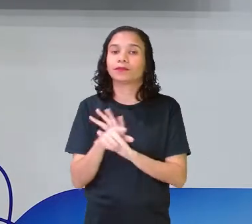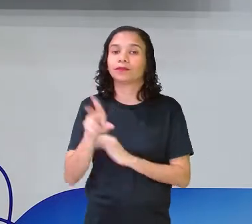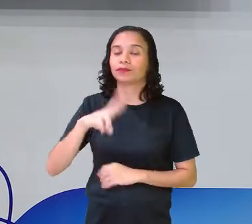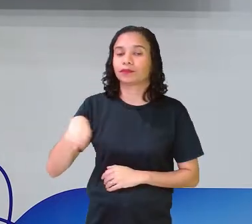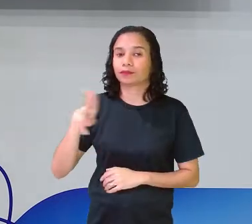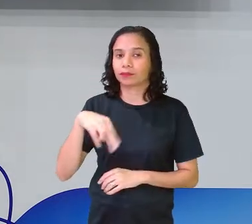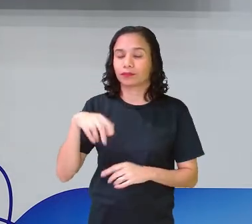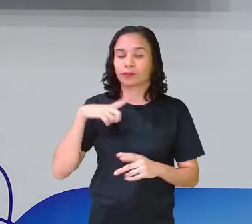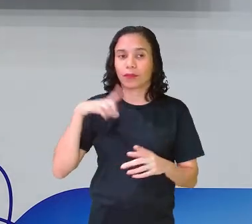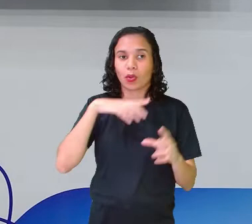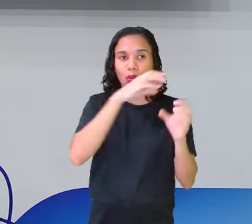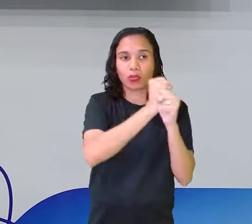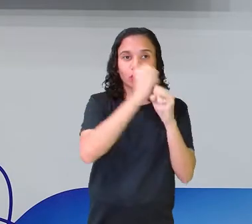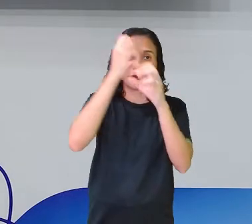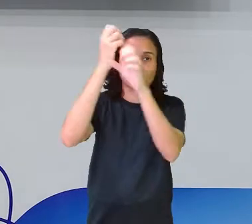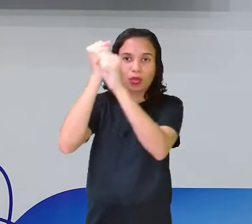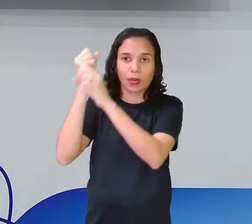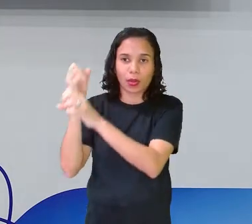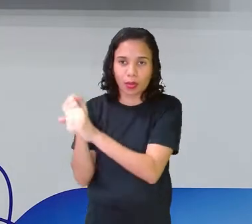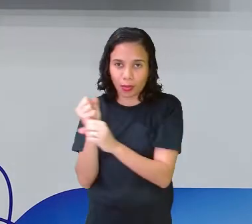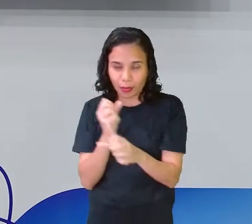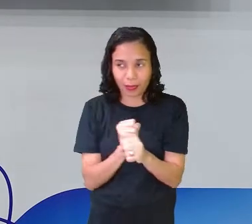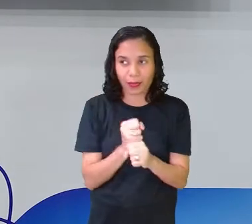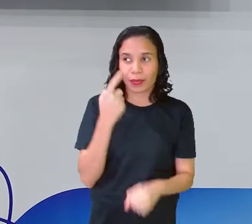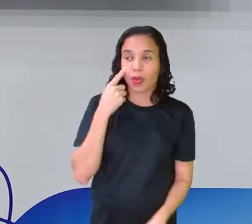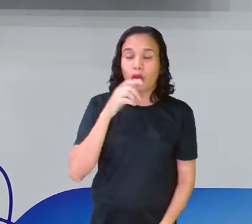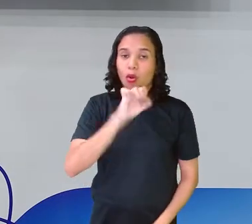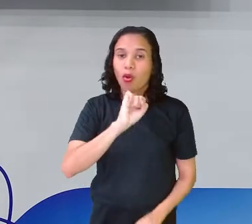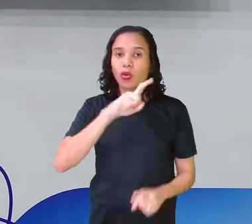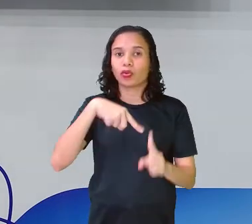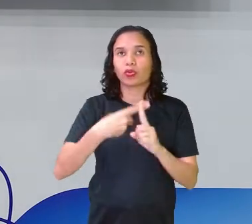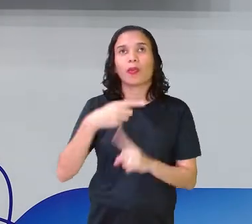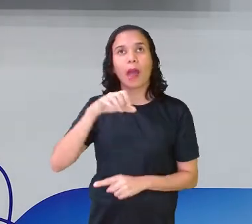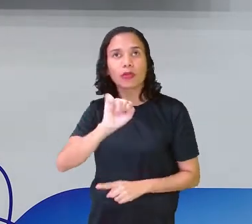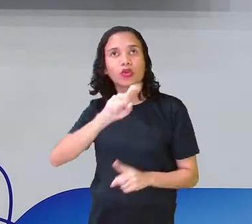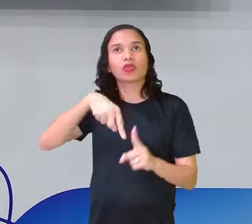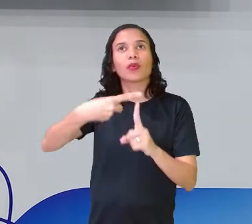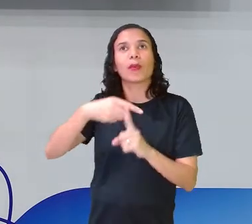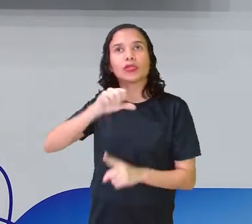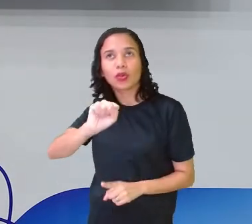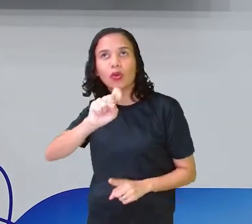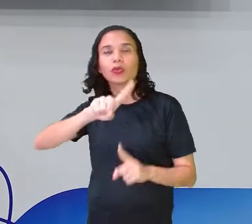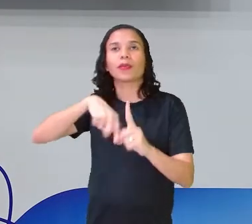os contornos, com os lados. 8 mais 8 mais